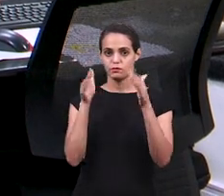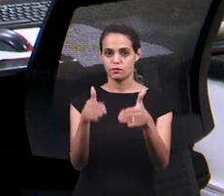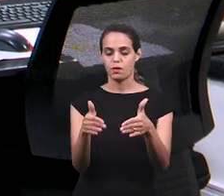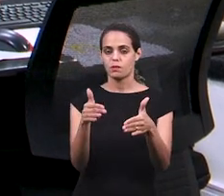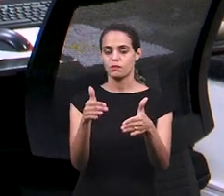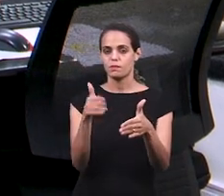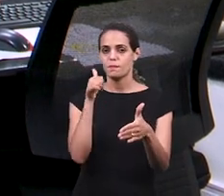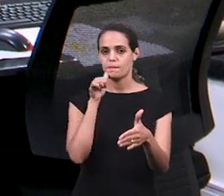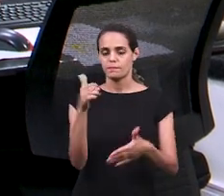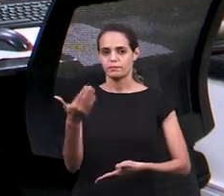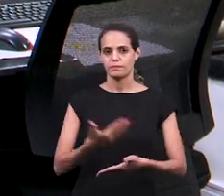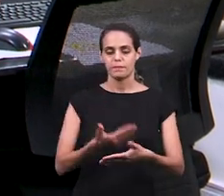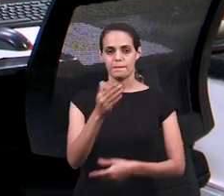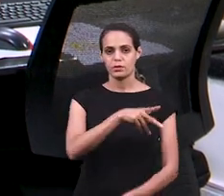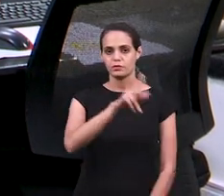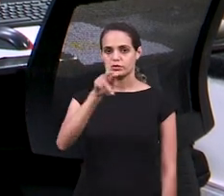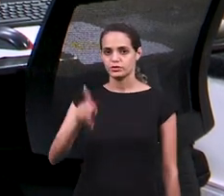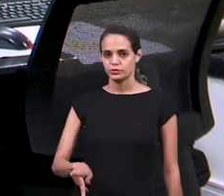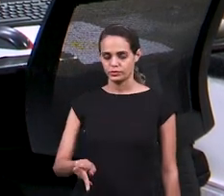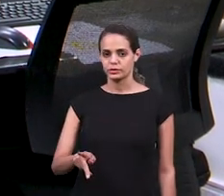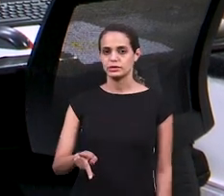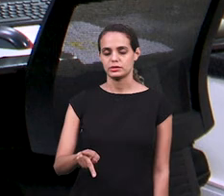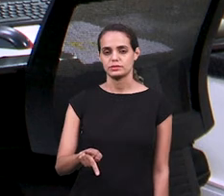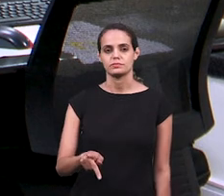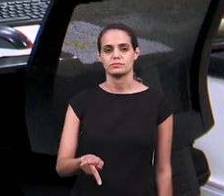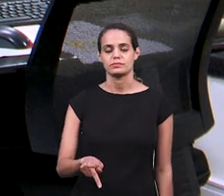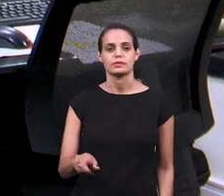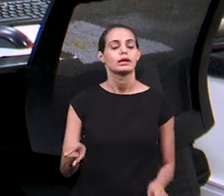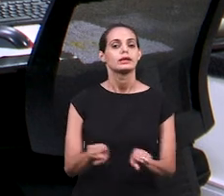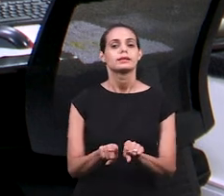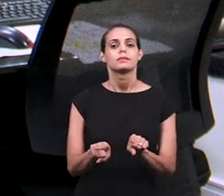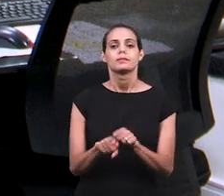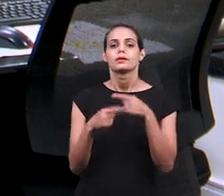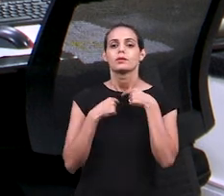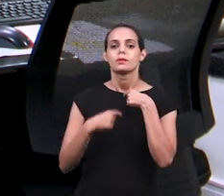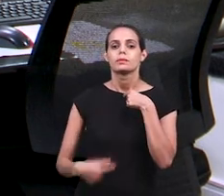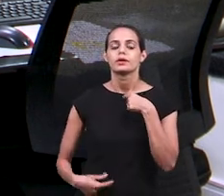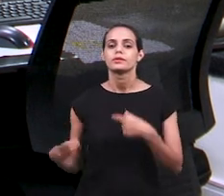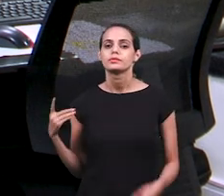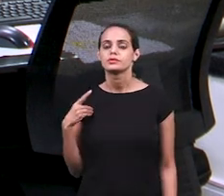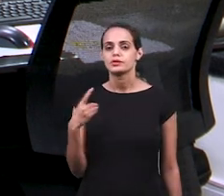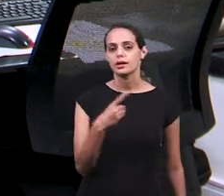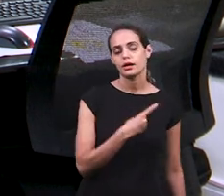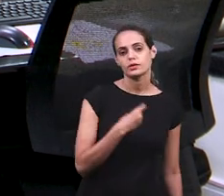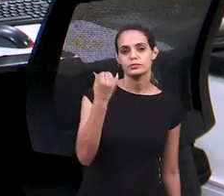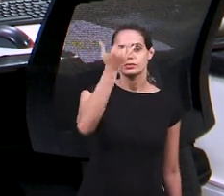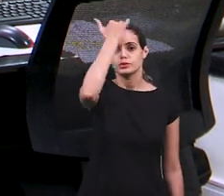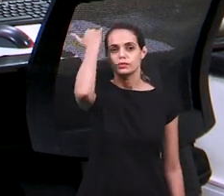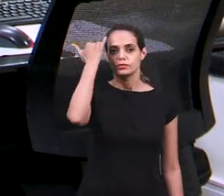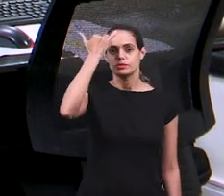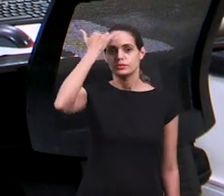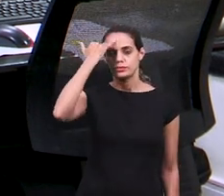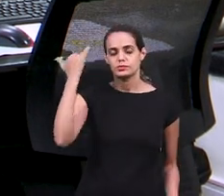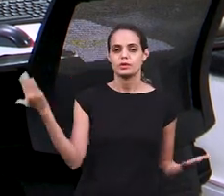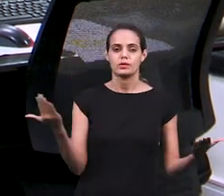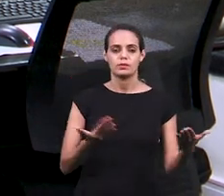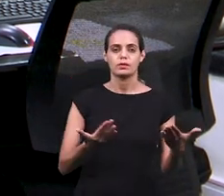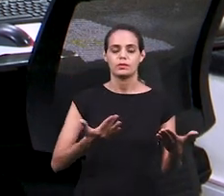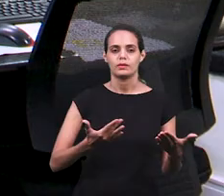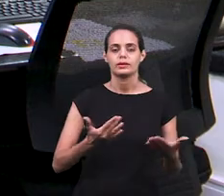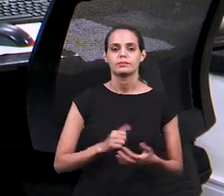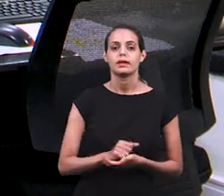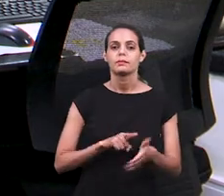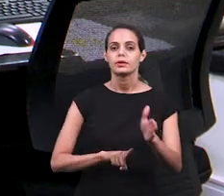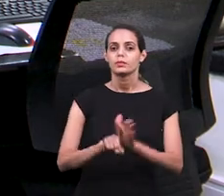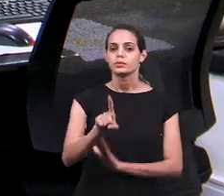feitas para as irmãs, professoras e senhoras, e para obreiros, diáconos e ungidos. Vamos agora à